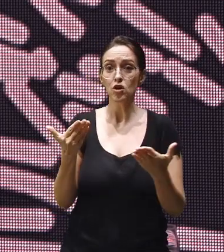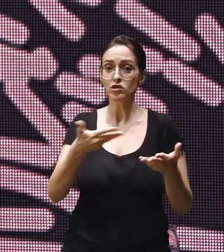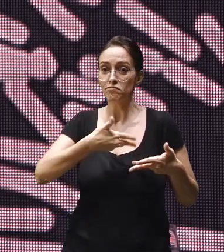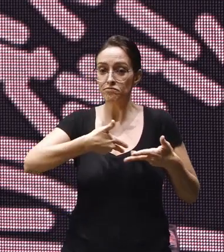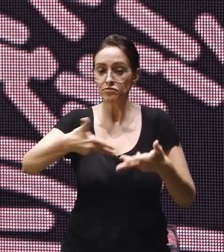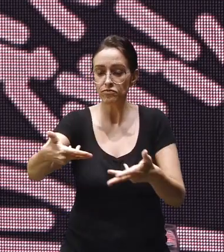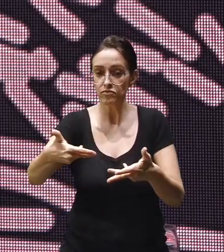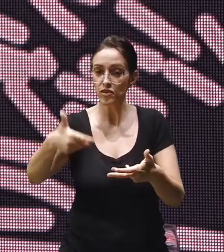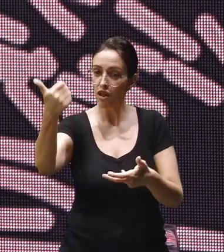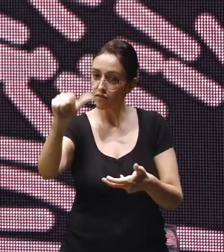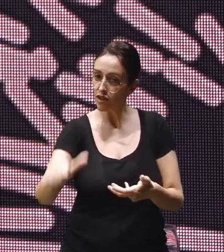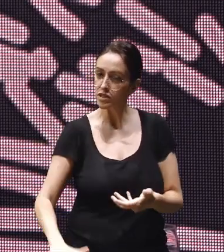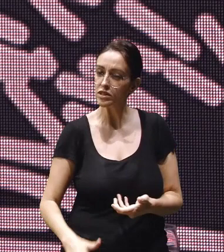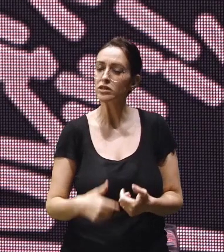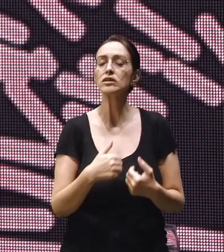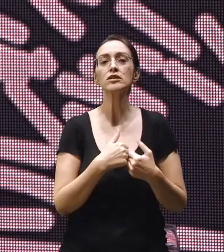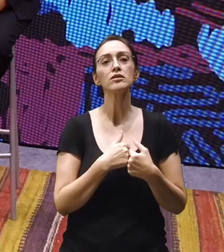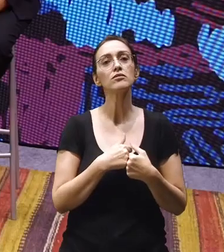para fazer uma avaliação,